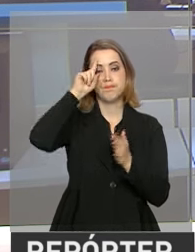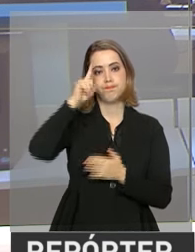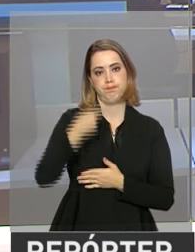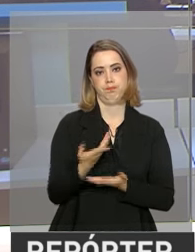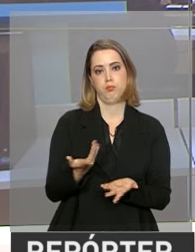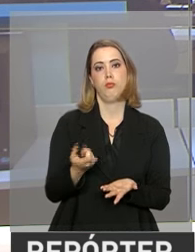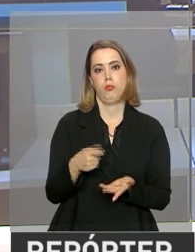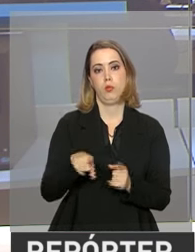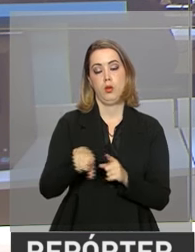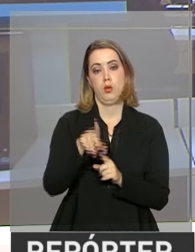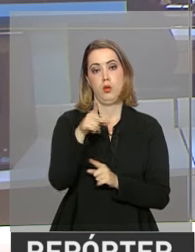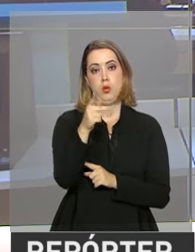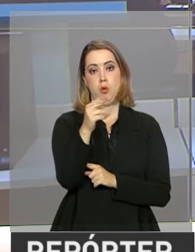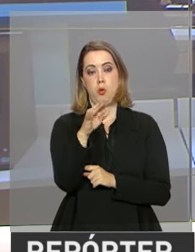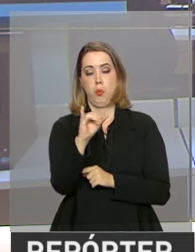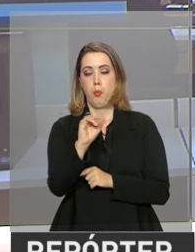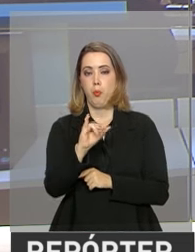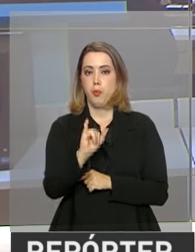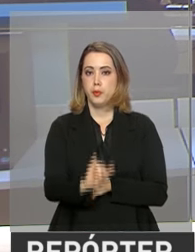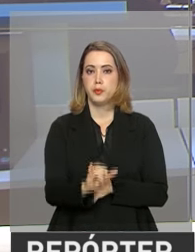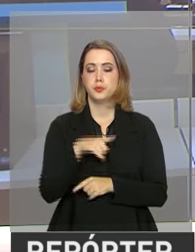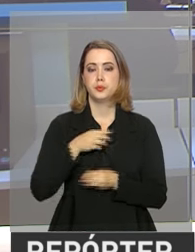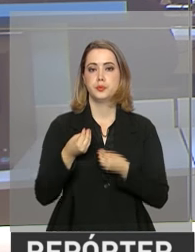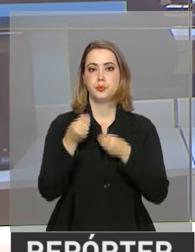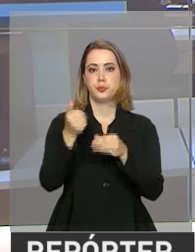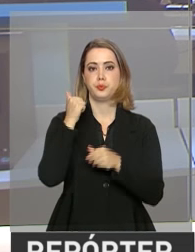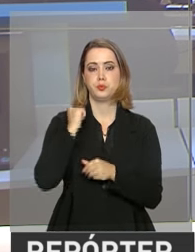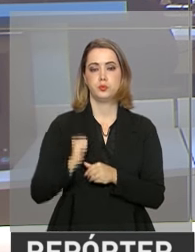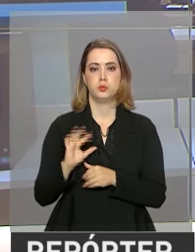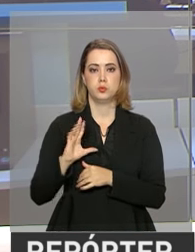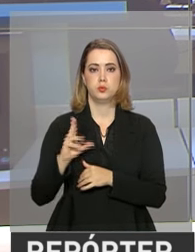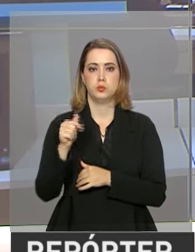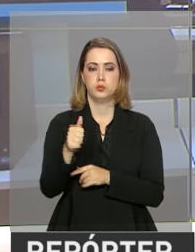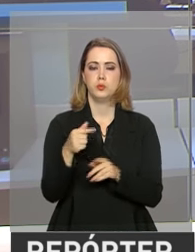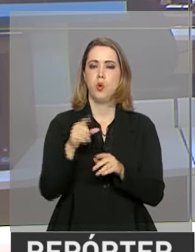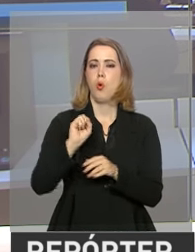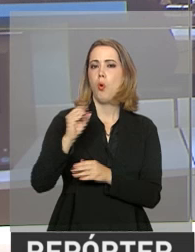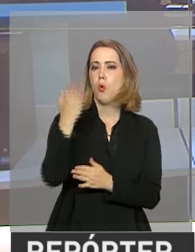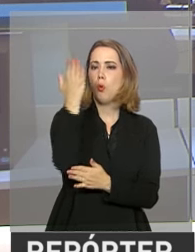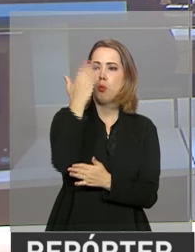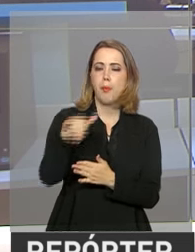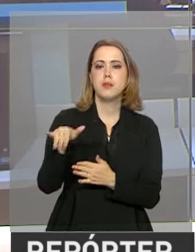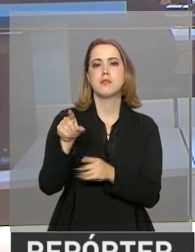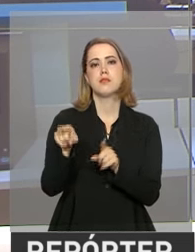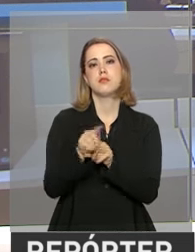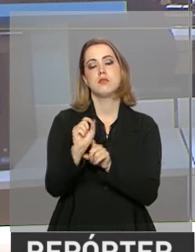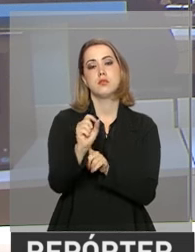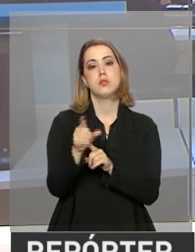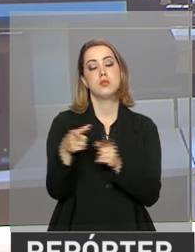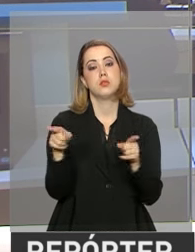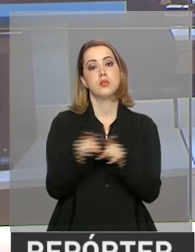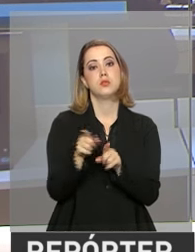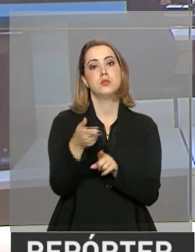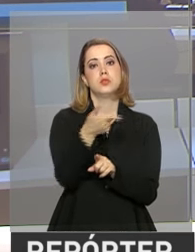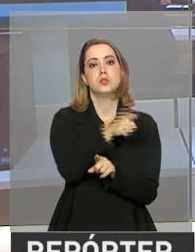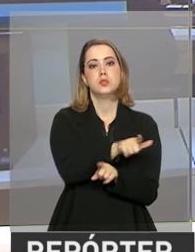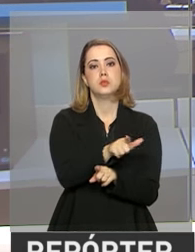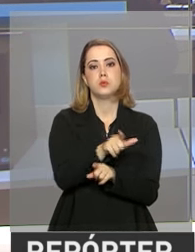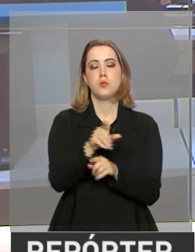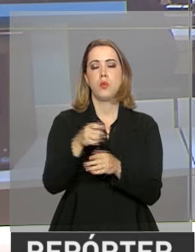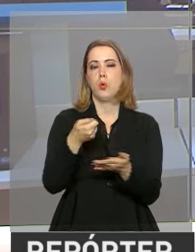ProUni concede bolsas integrais e parciais em instituições de ensino superior privadas que em contra partida ficam isentas de alguns